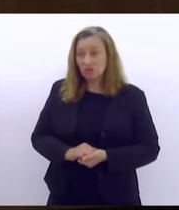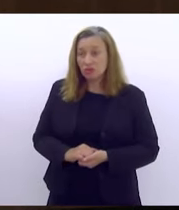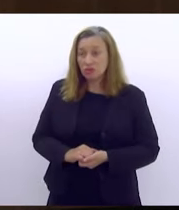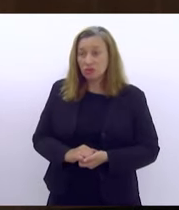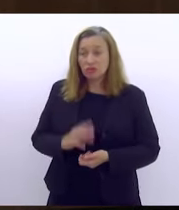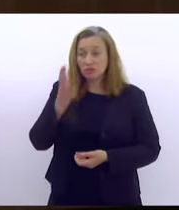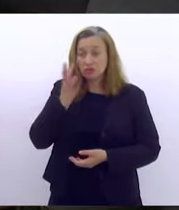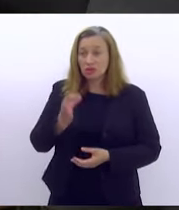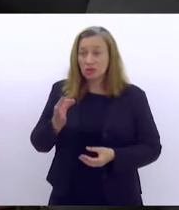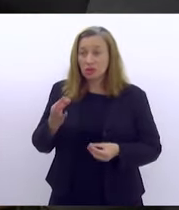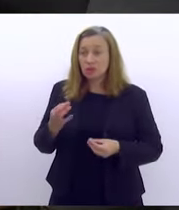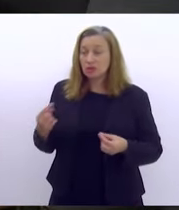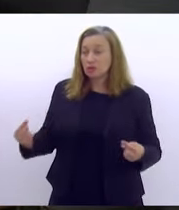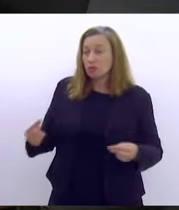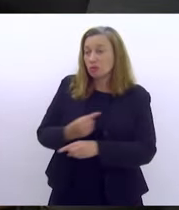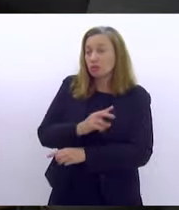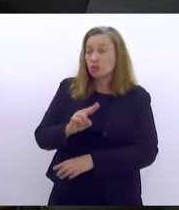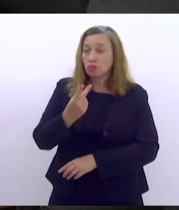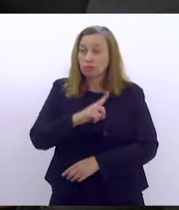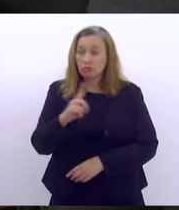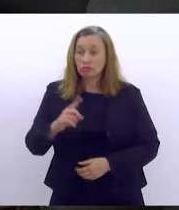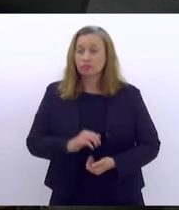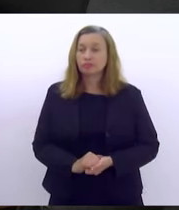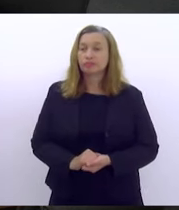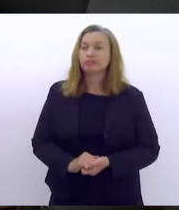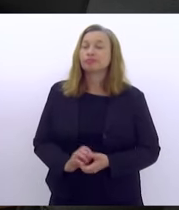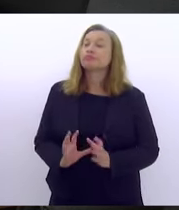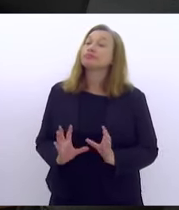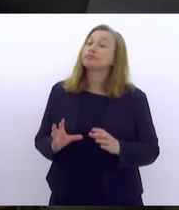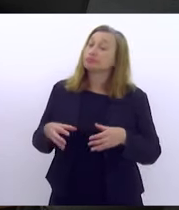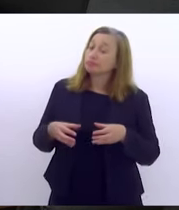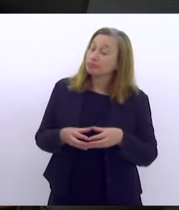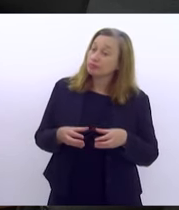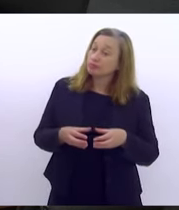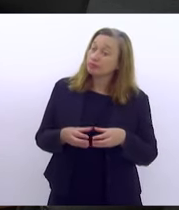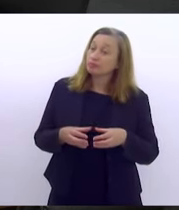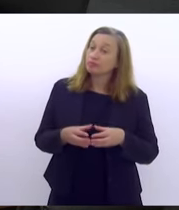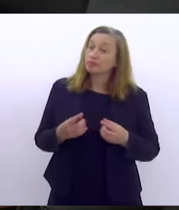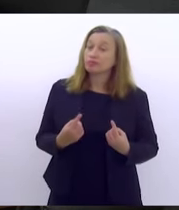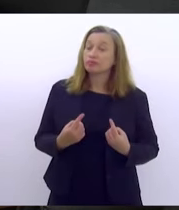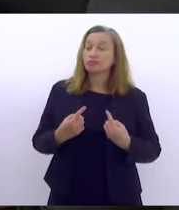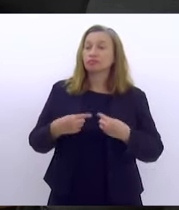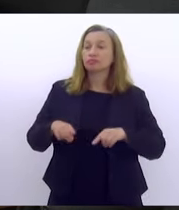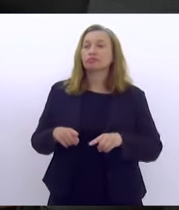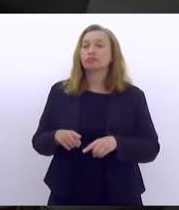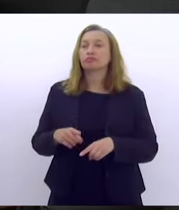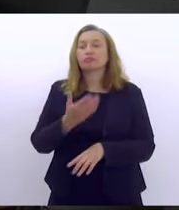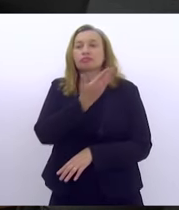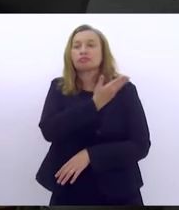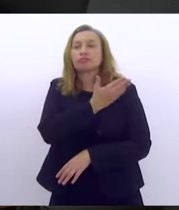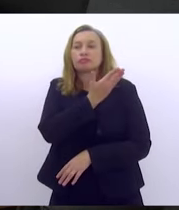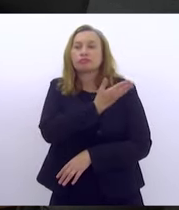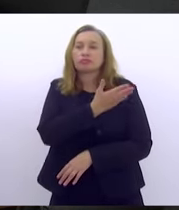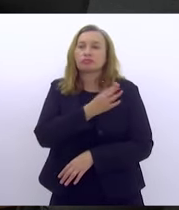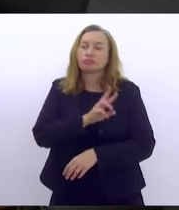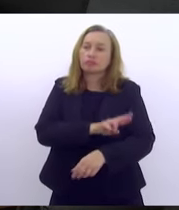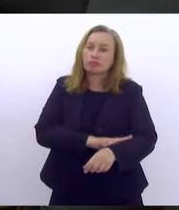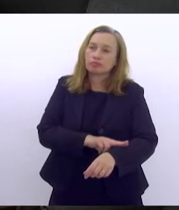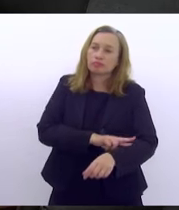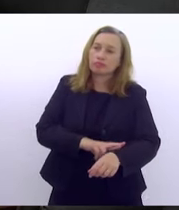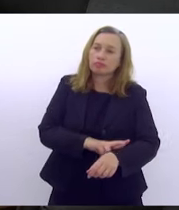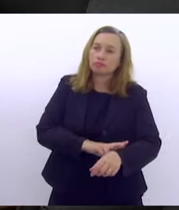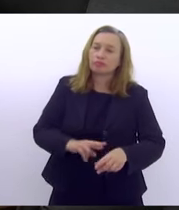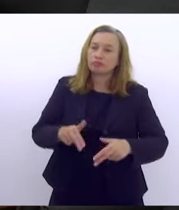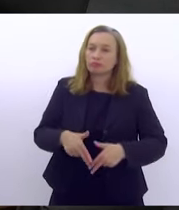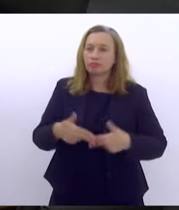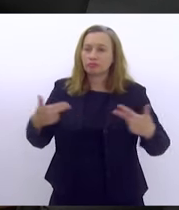dele. Tá ok? Pela Comissão de Combate às Discriminações e Preconceitos de Raça, Cor,